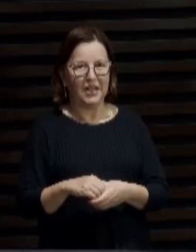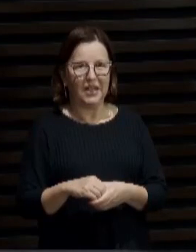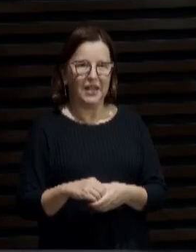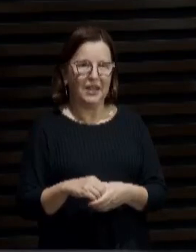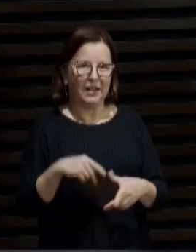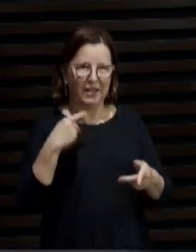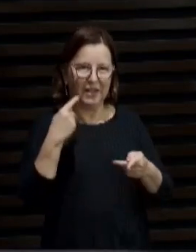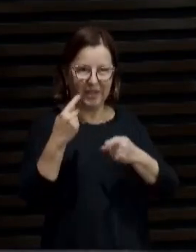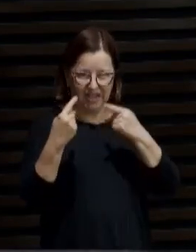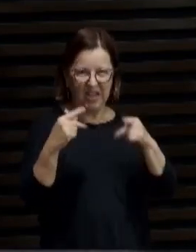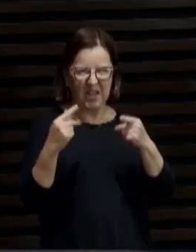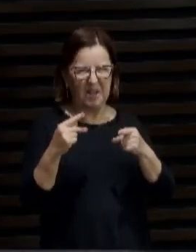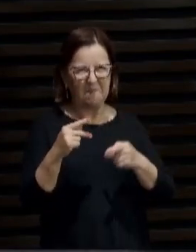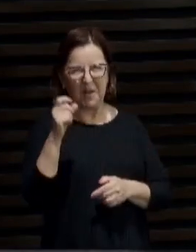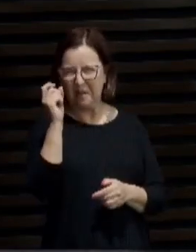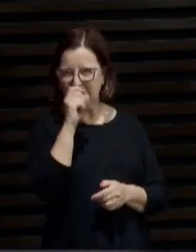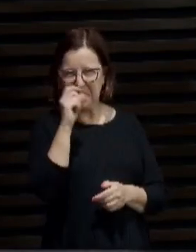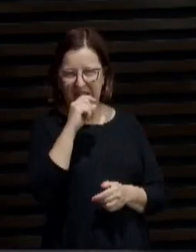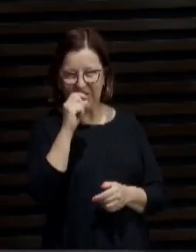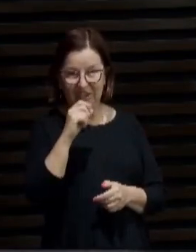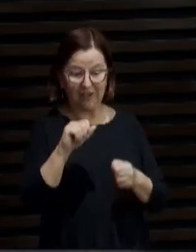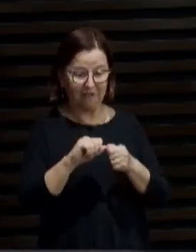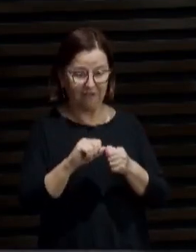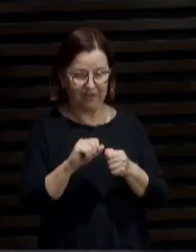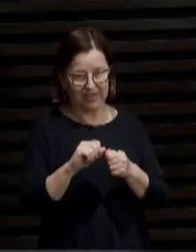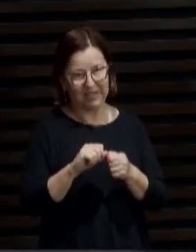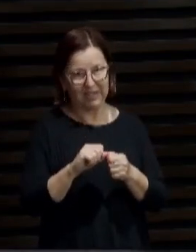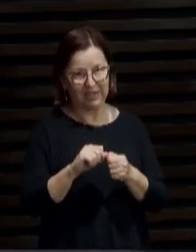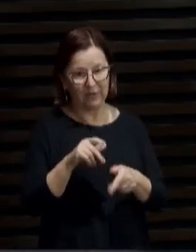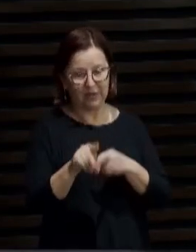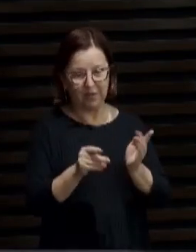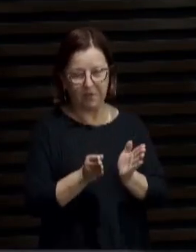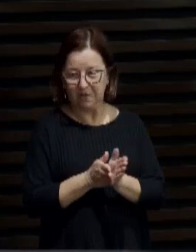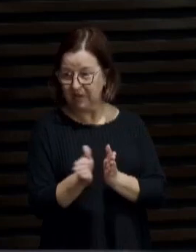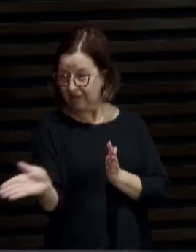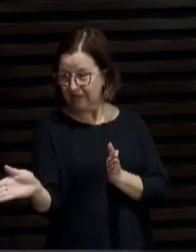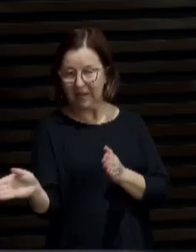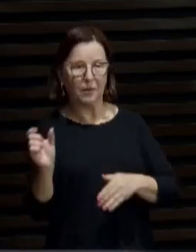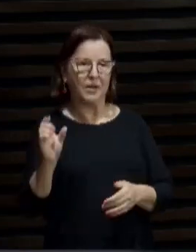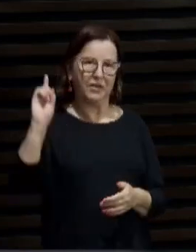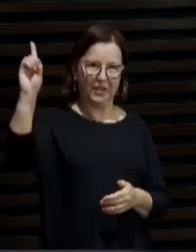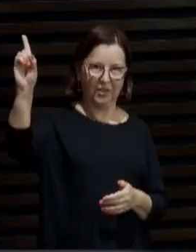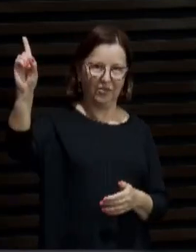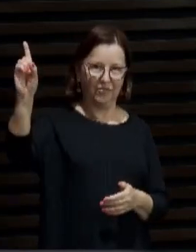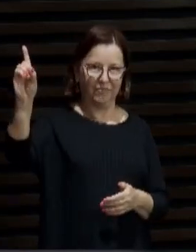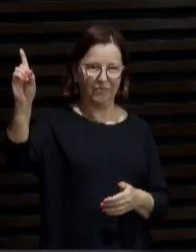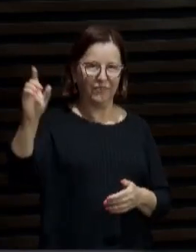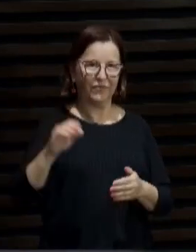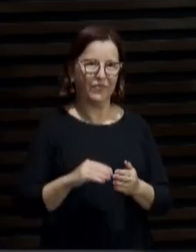muito parecidas com verdades, desviando pontos centrais da palavra, focando pontos